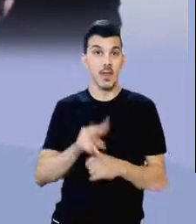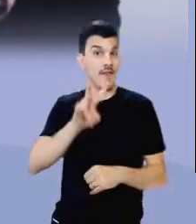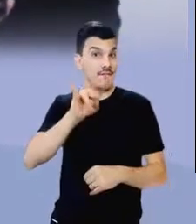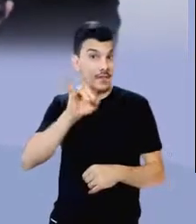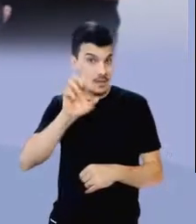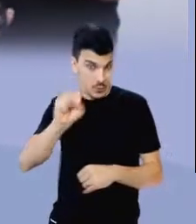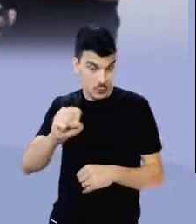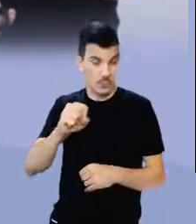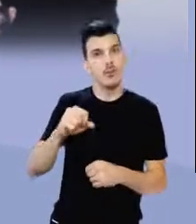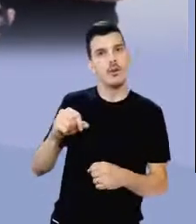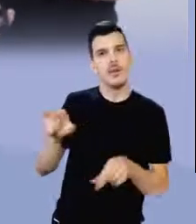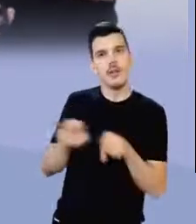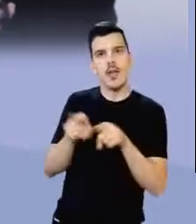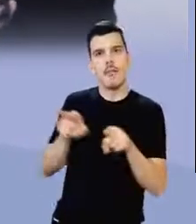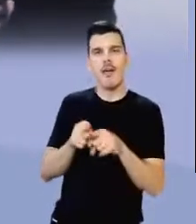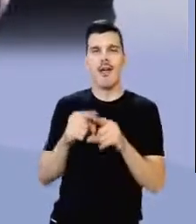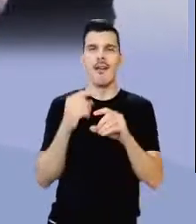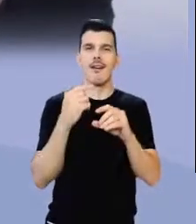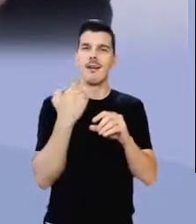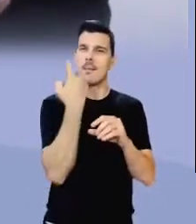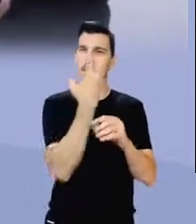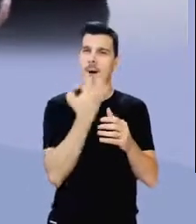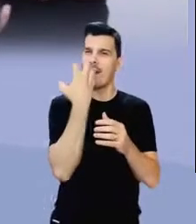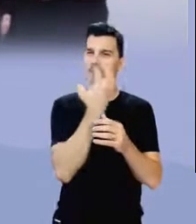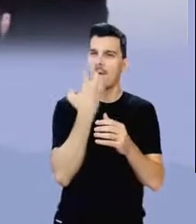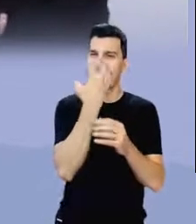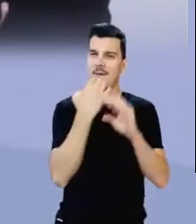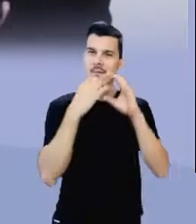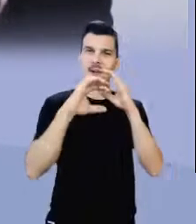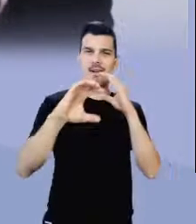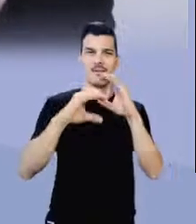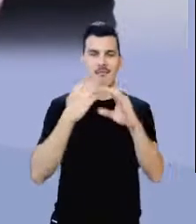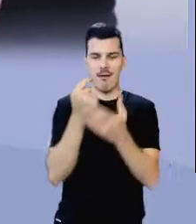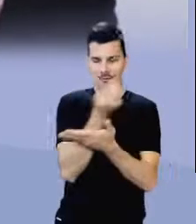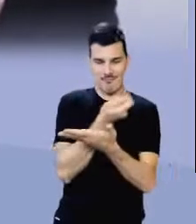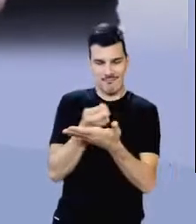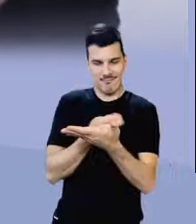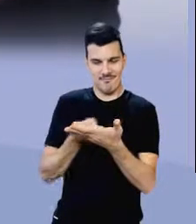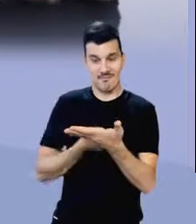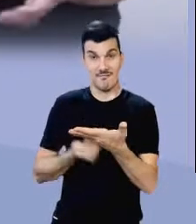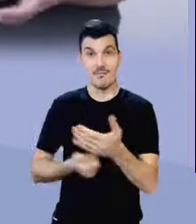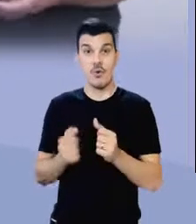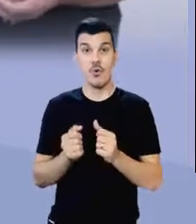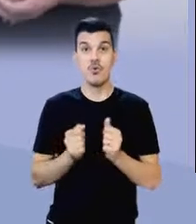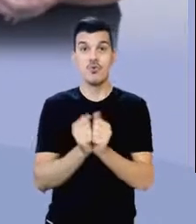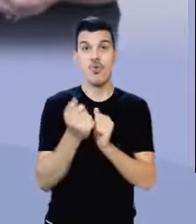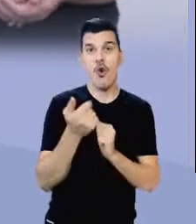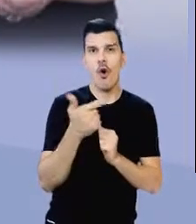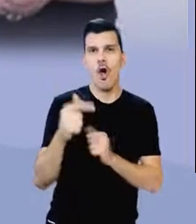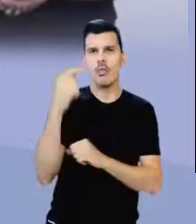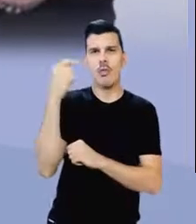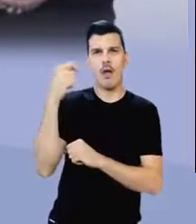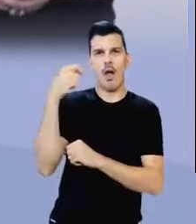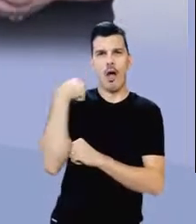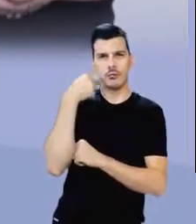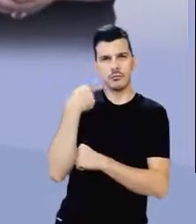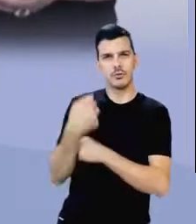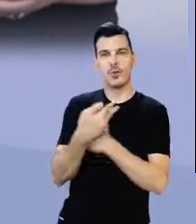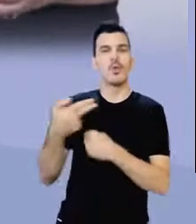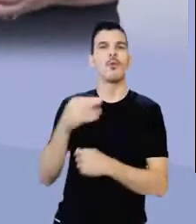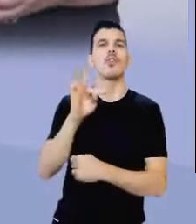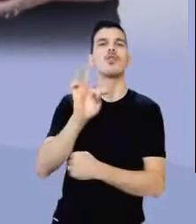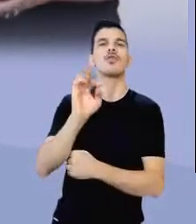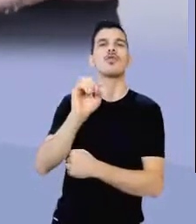Moraes, também será grande cantor, grande compositor, ao lado de um outro grande artista